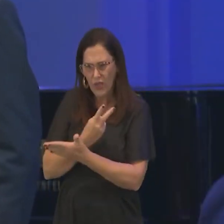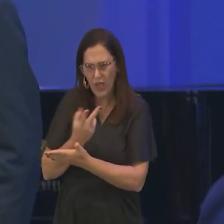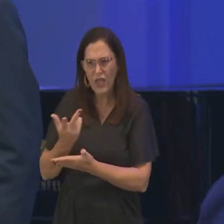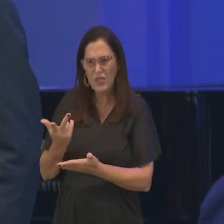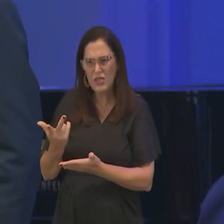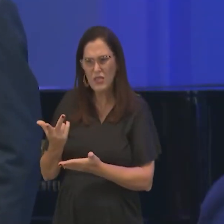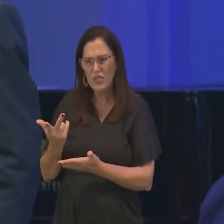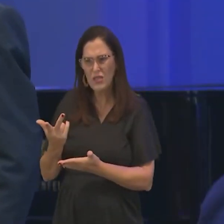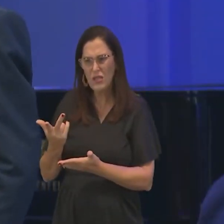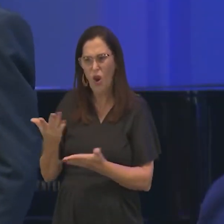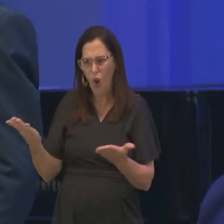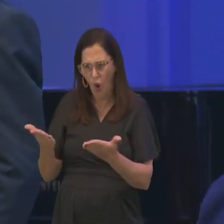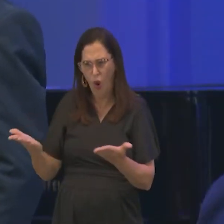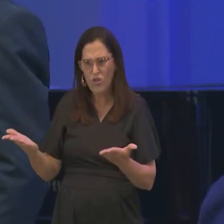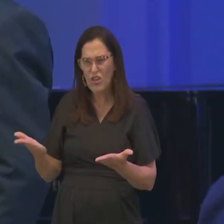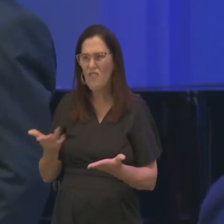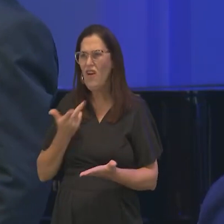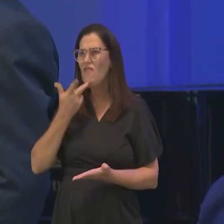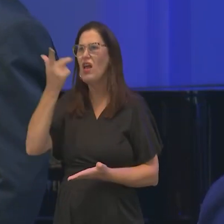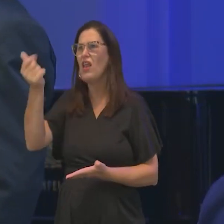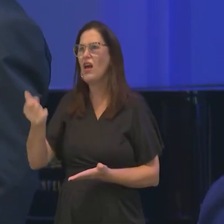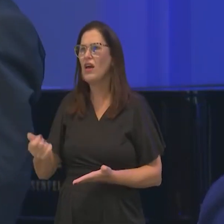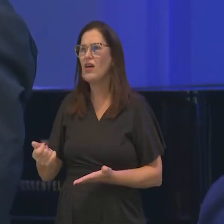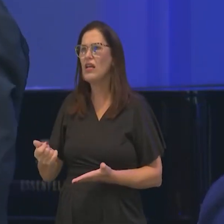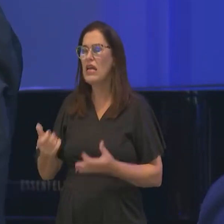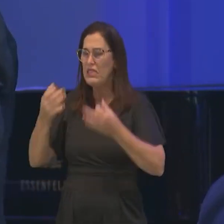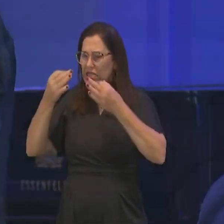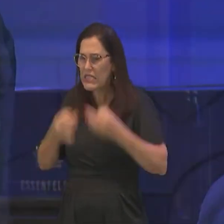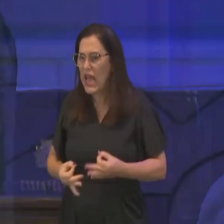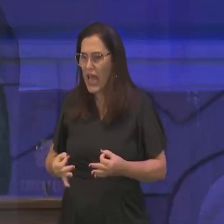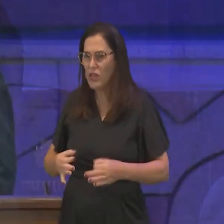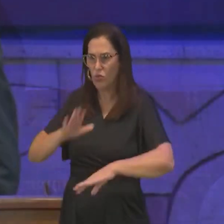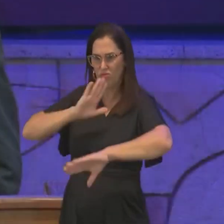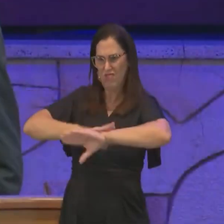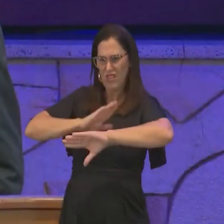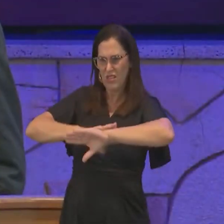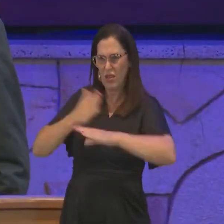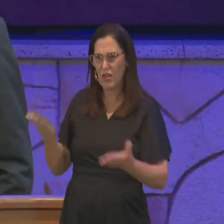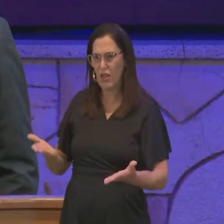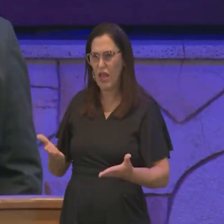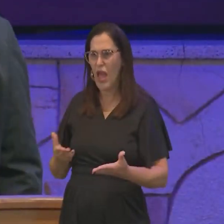sujeitos. Vai você dizer que ser honesto neste tempo é